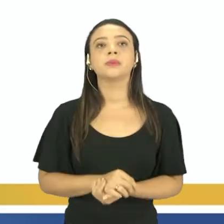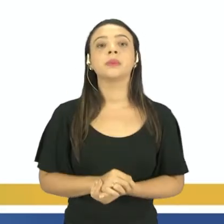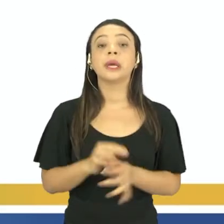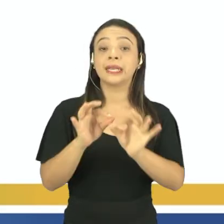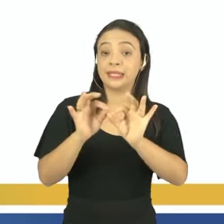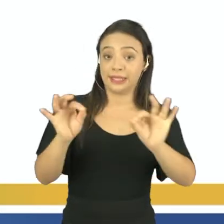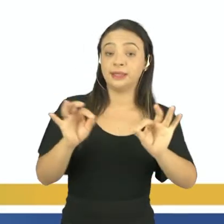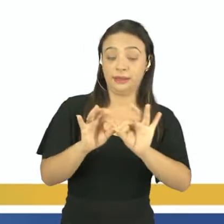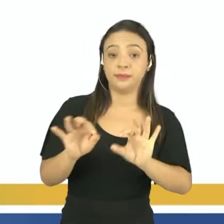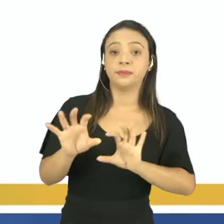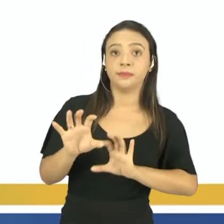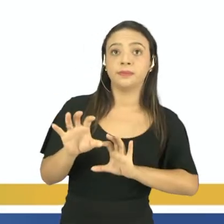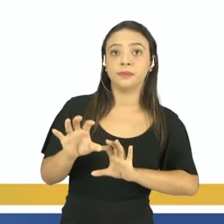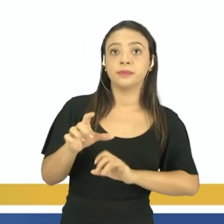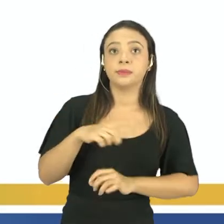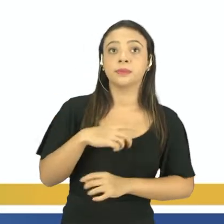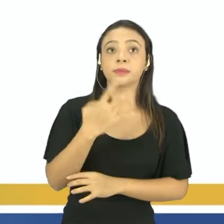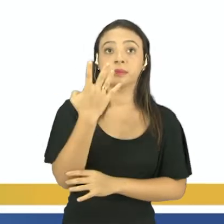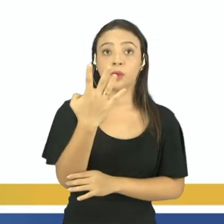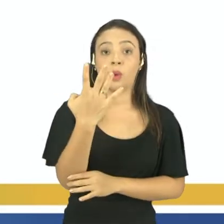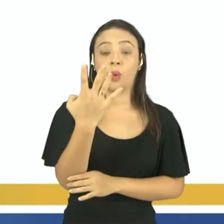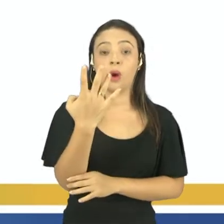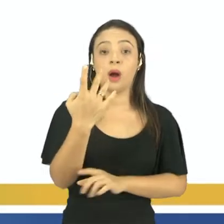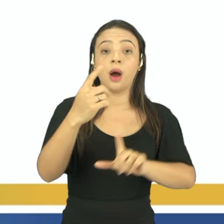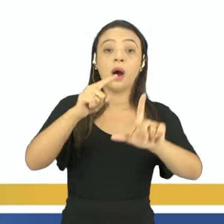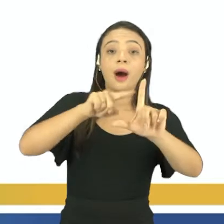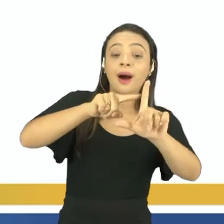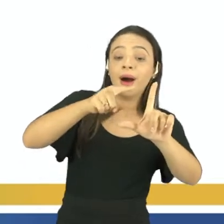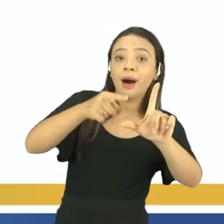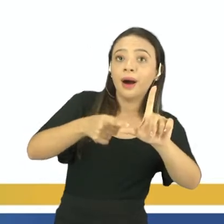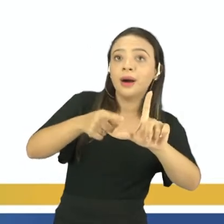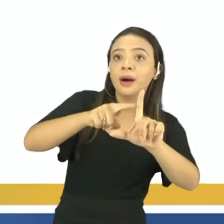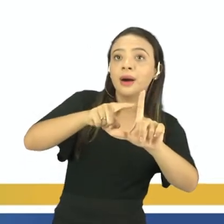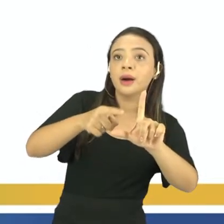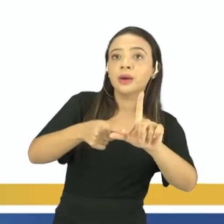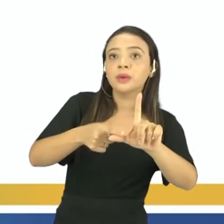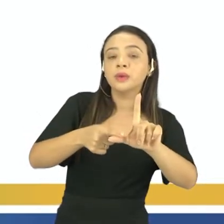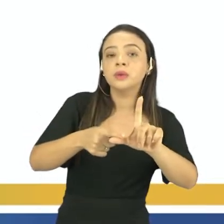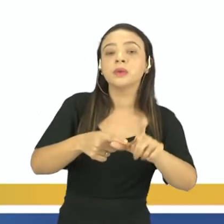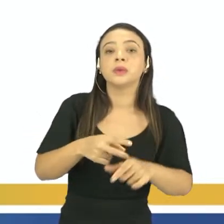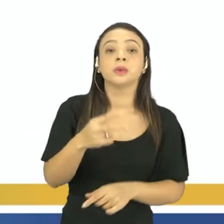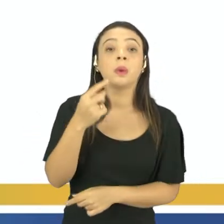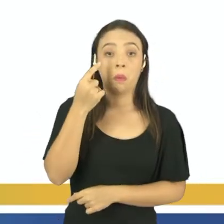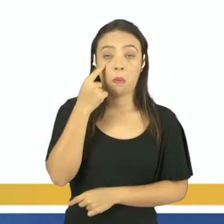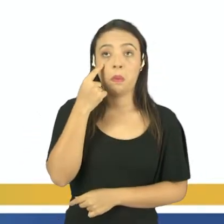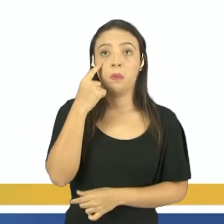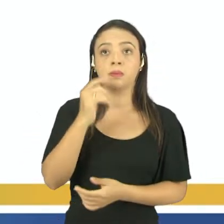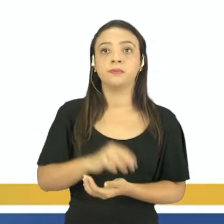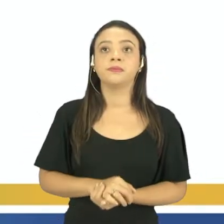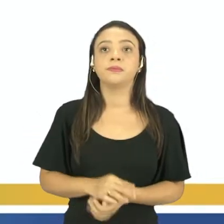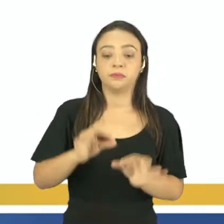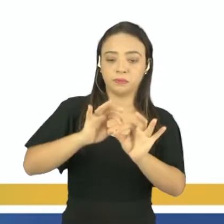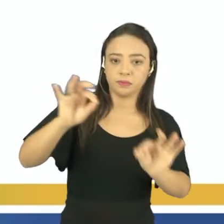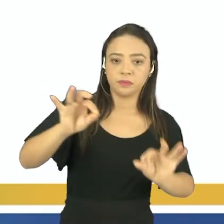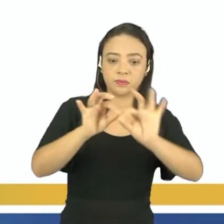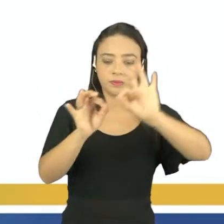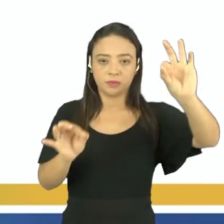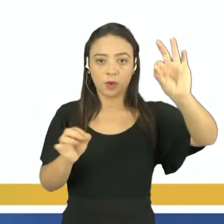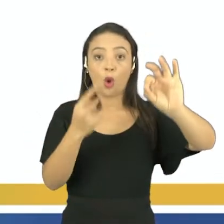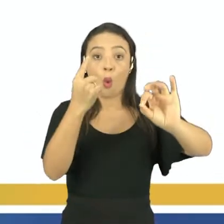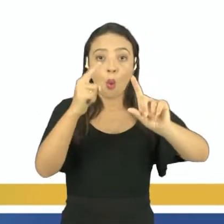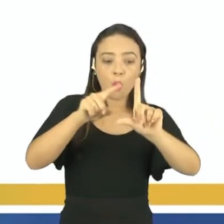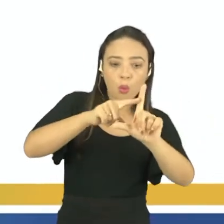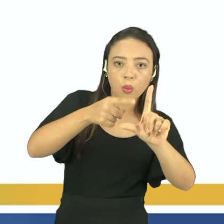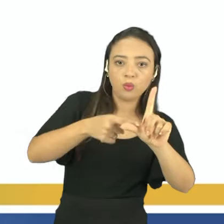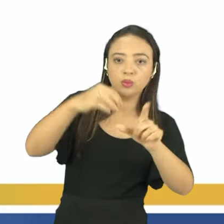concorrentes, elas formam aí 4 ângulos, né, que são congruentes aí 2 a 2, ó. Então, quando um deles mede 90